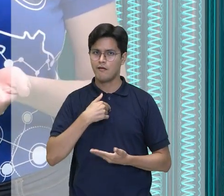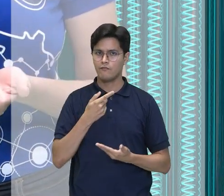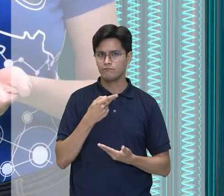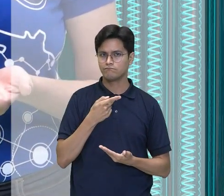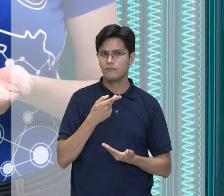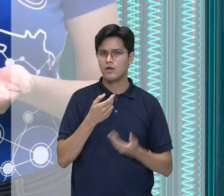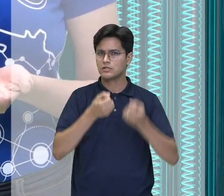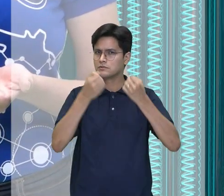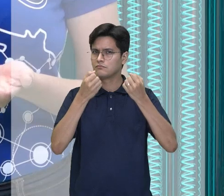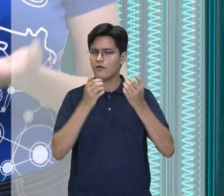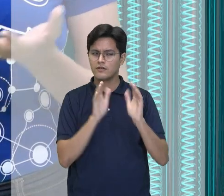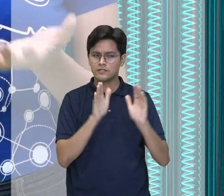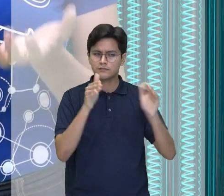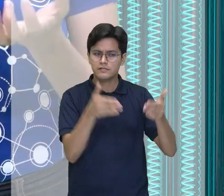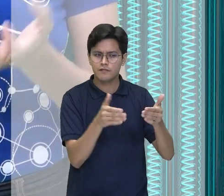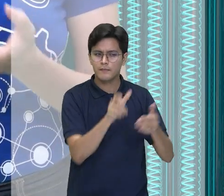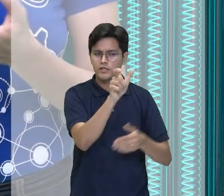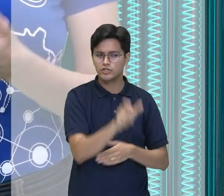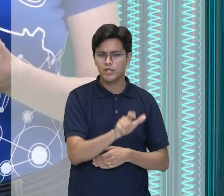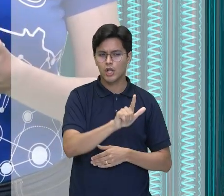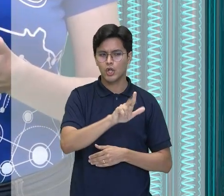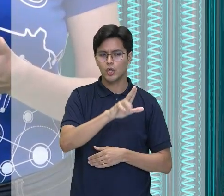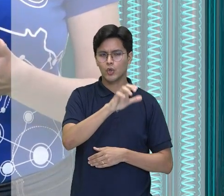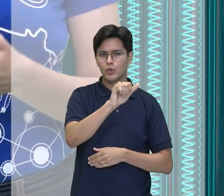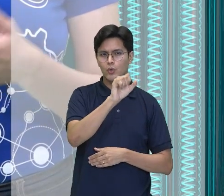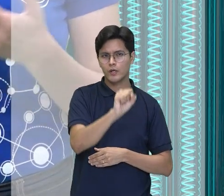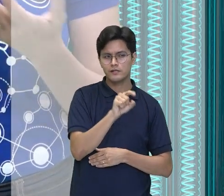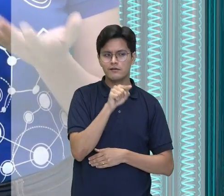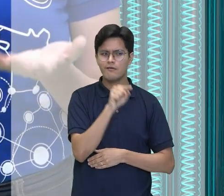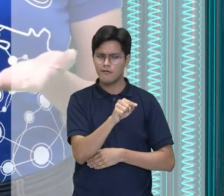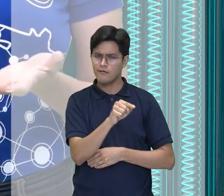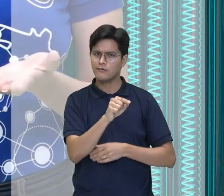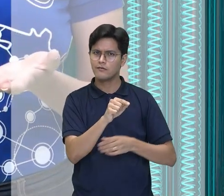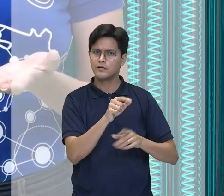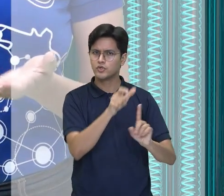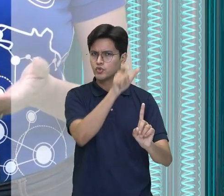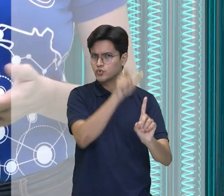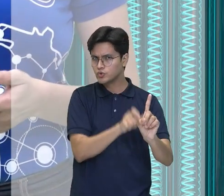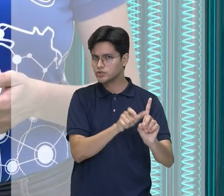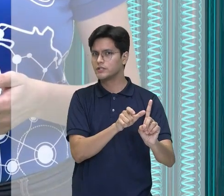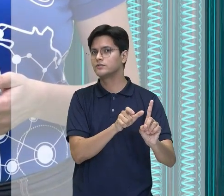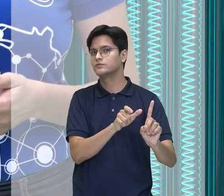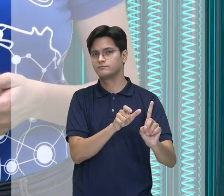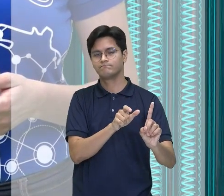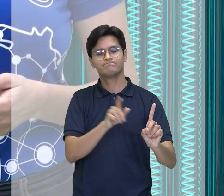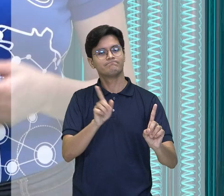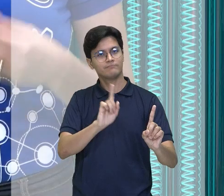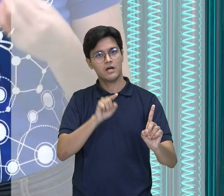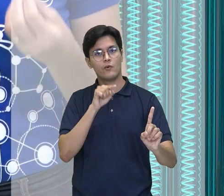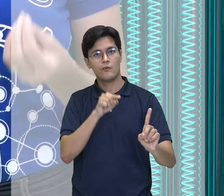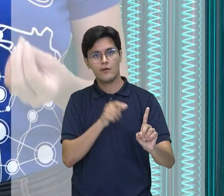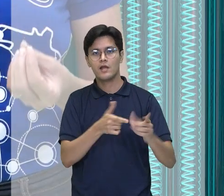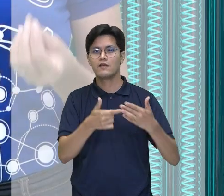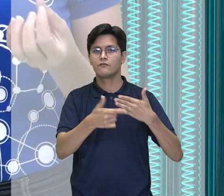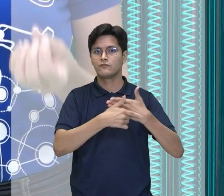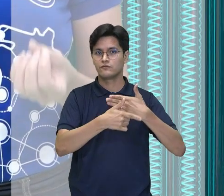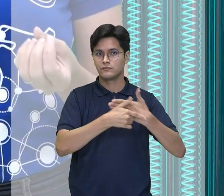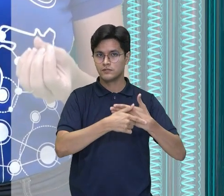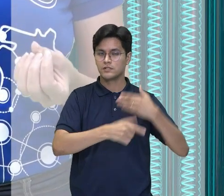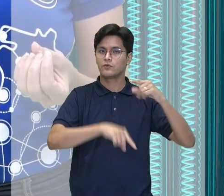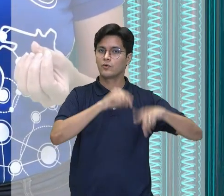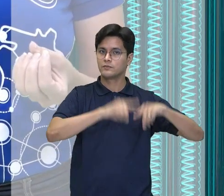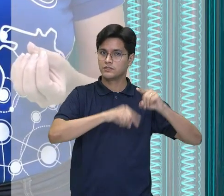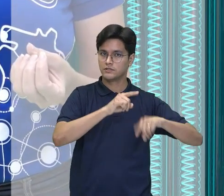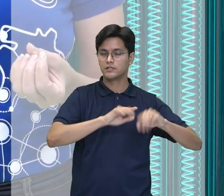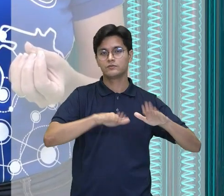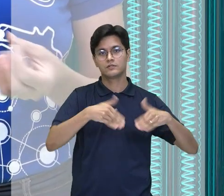é o sujeito da frase. Então, ele está funcionando como o quê? Está funcionando como objeto. Então, eu vou utilizar o pronome com